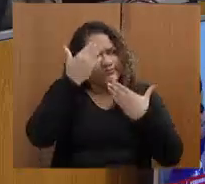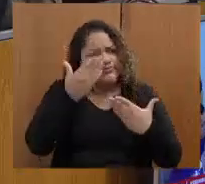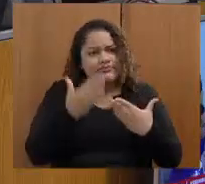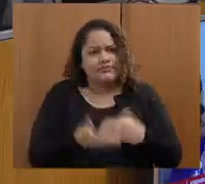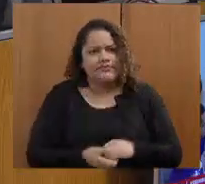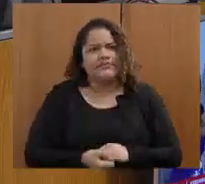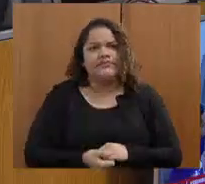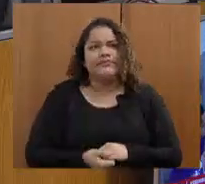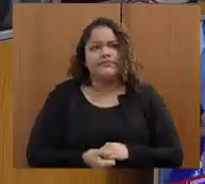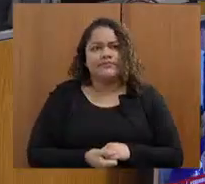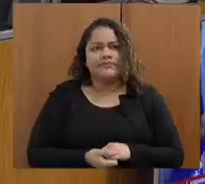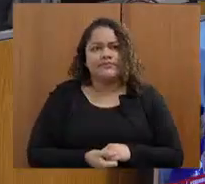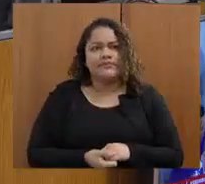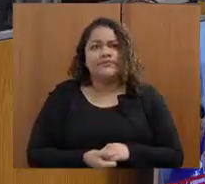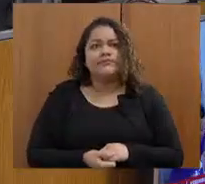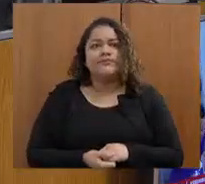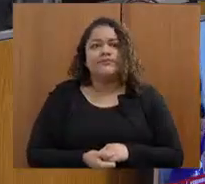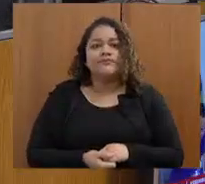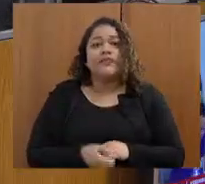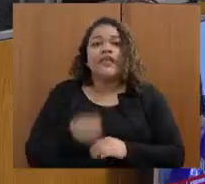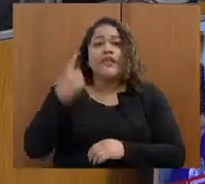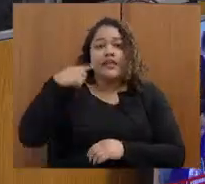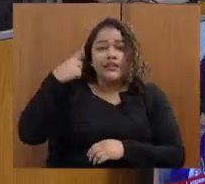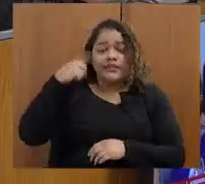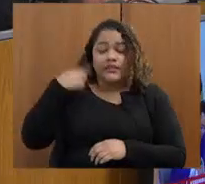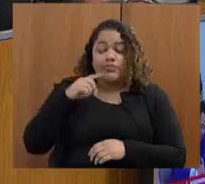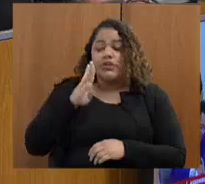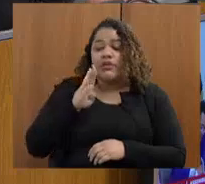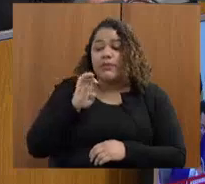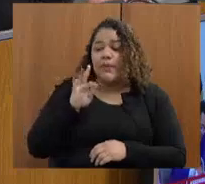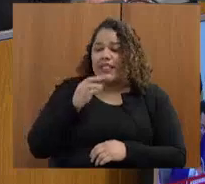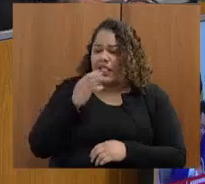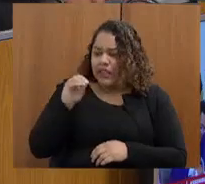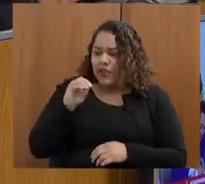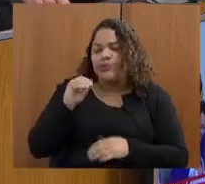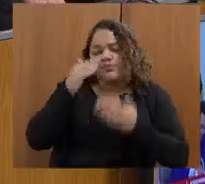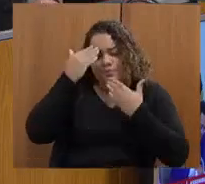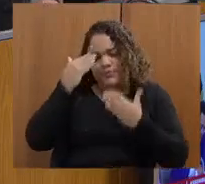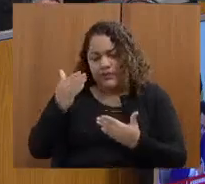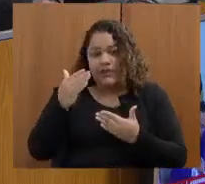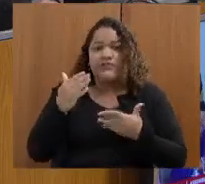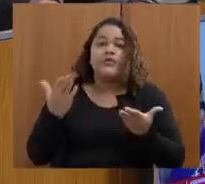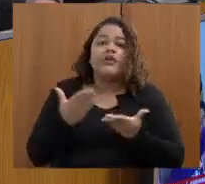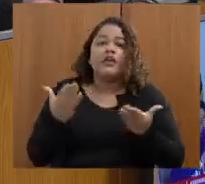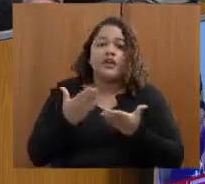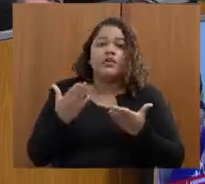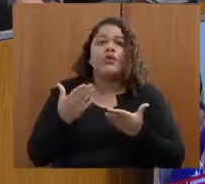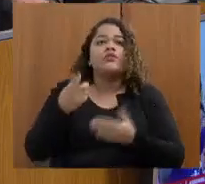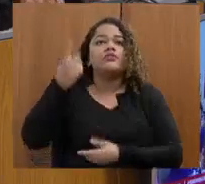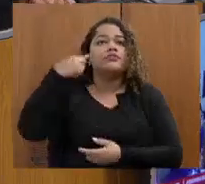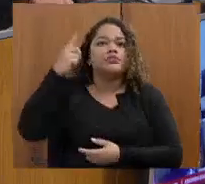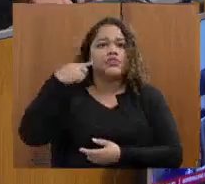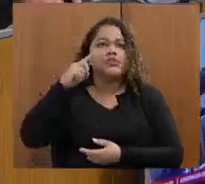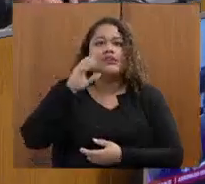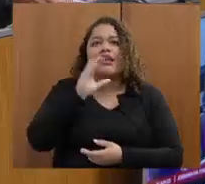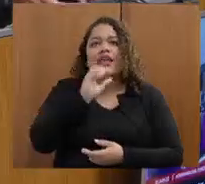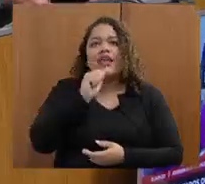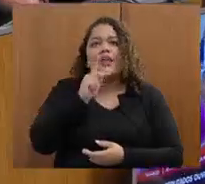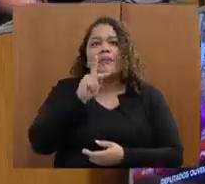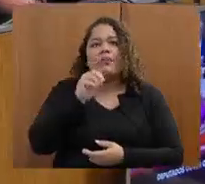Obrigada Deputado Betão eu passo agora as considerações aos questionamentos o deputado caporezzo